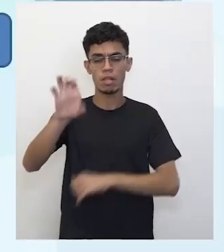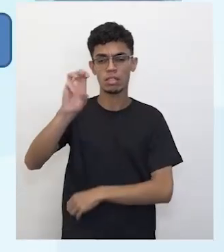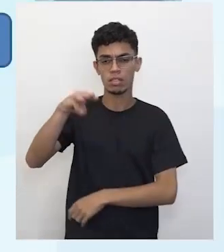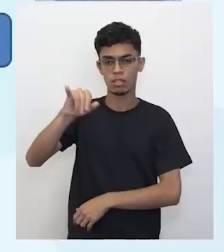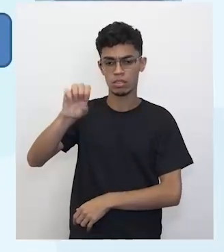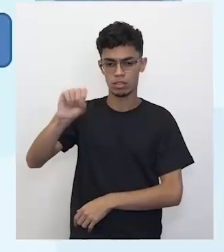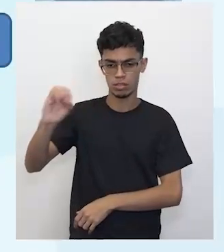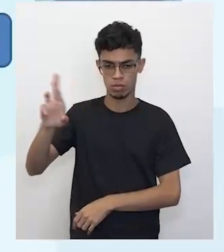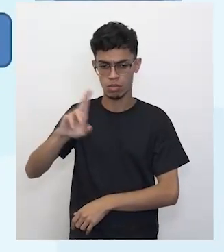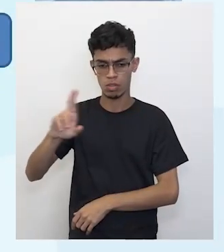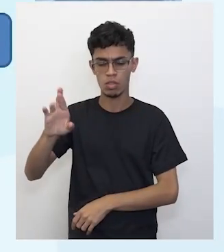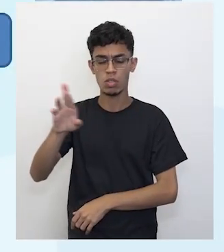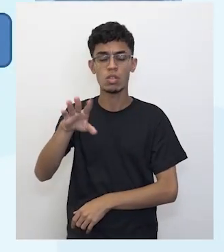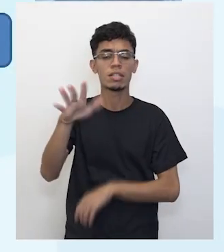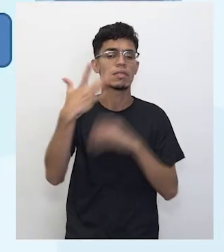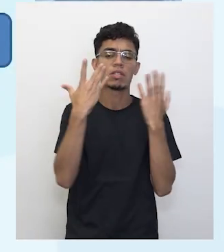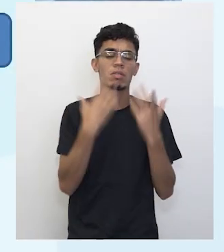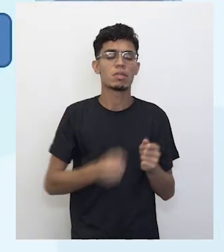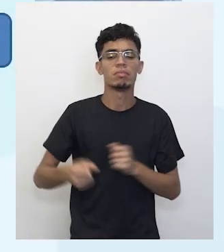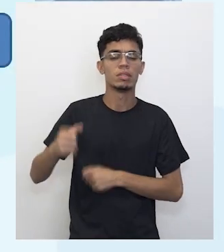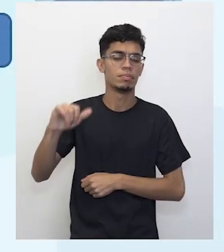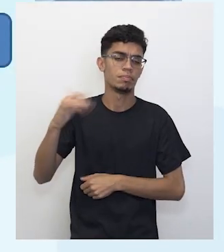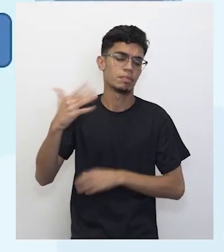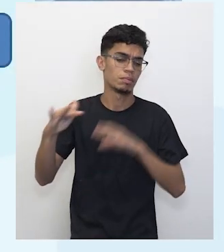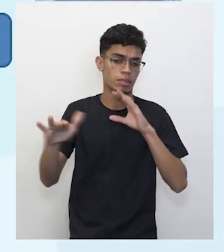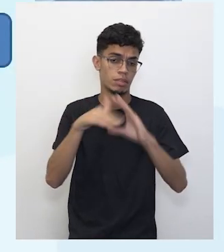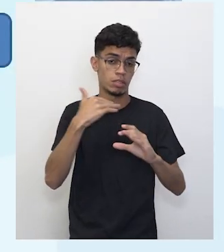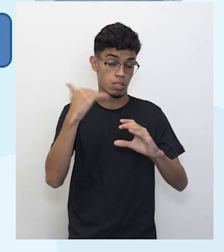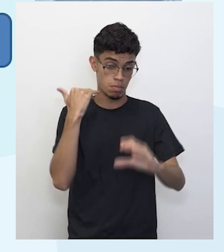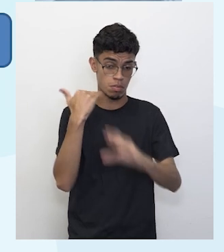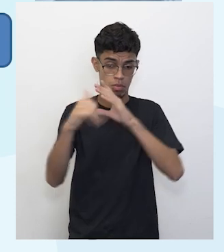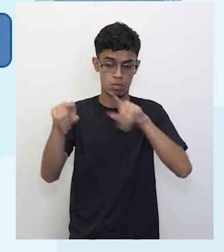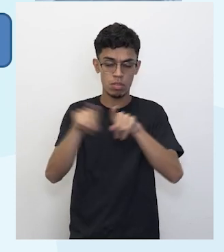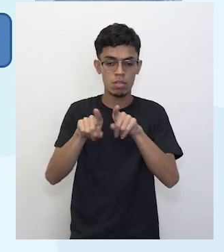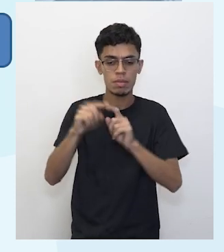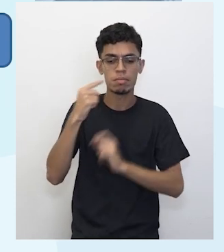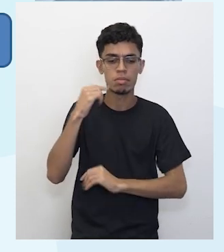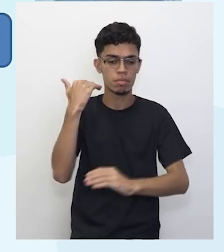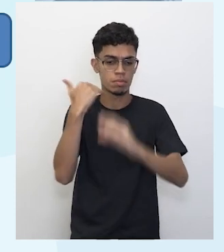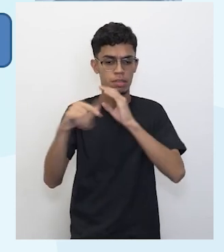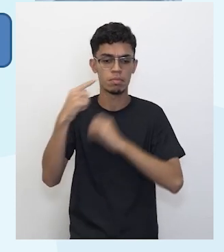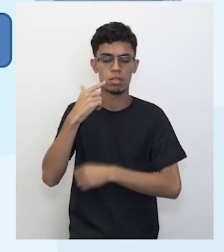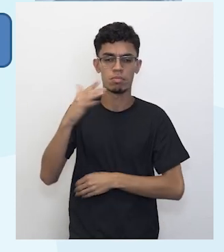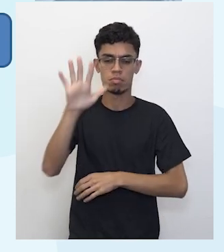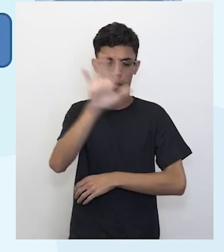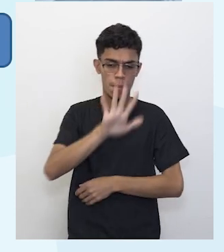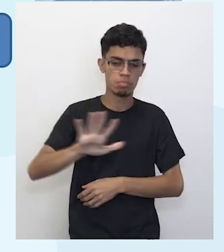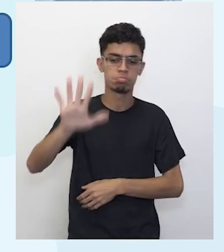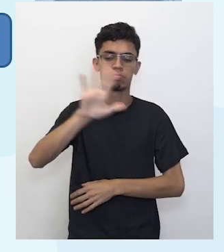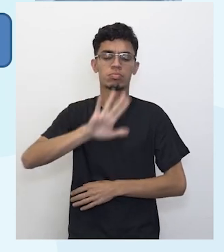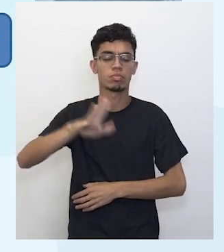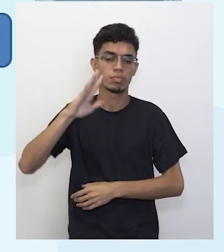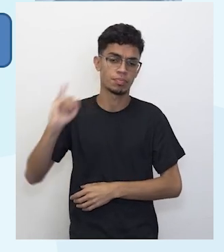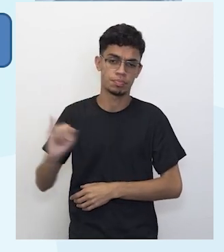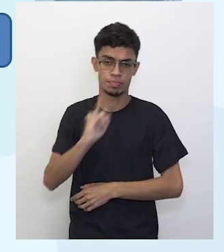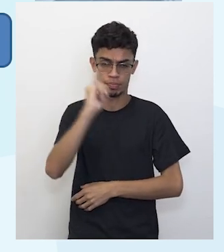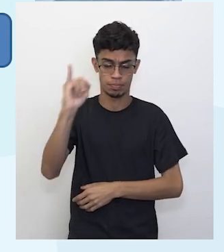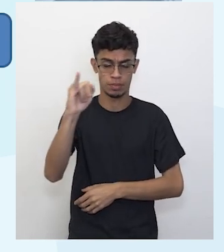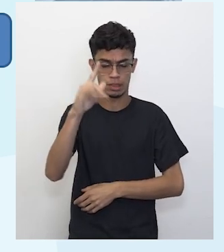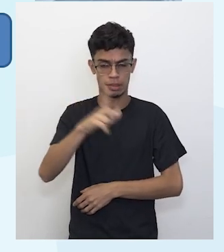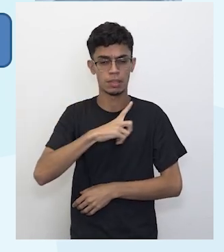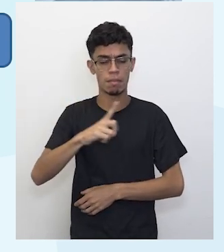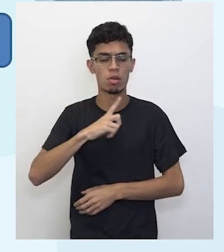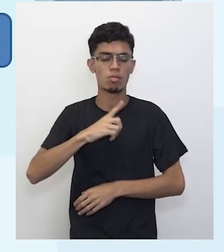vocês falaram do receptor e vocês falaram da mensagem. Essa mensagem aqui é fundamental. Então, para que